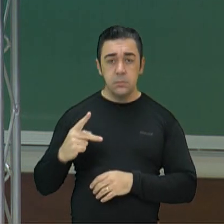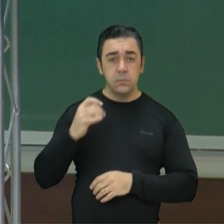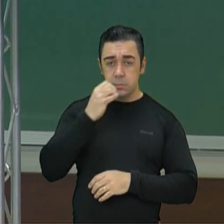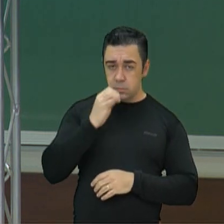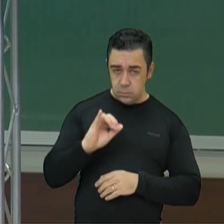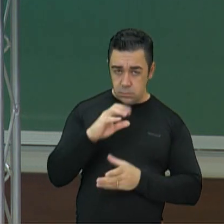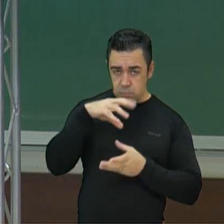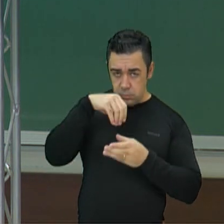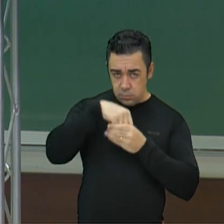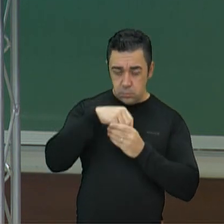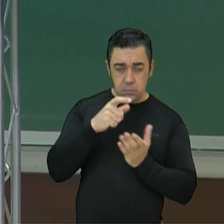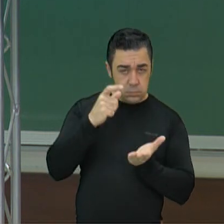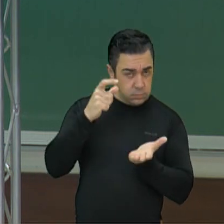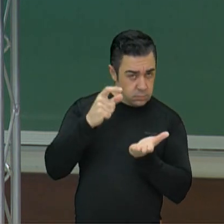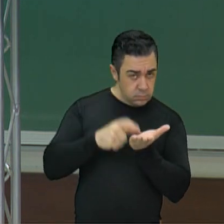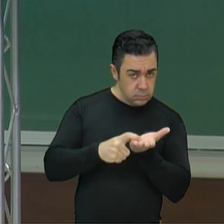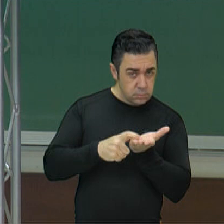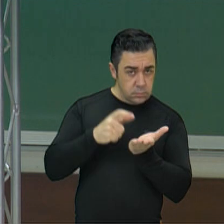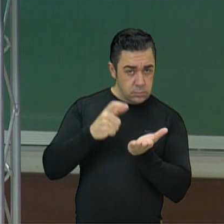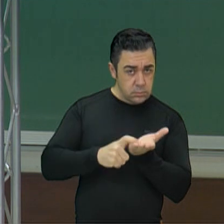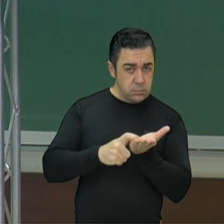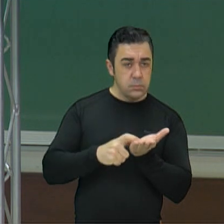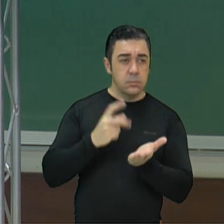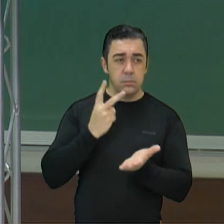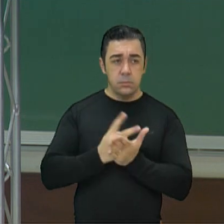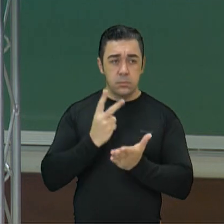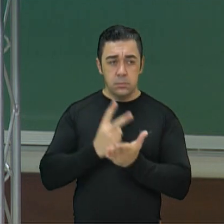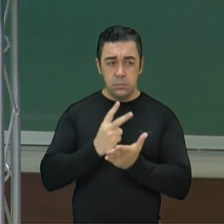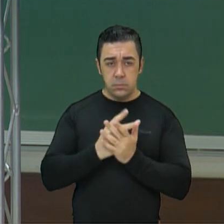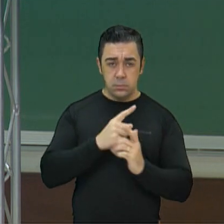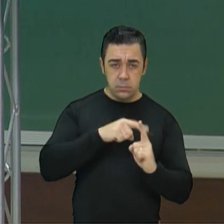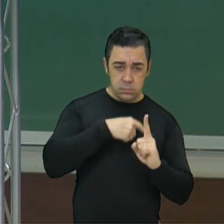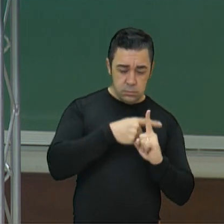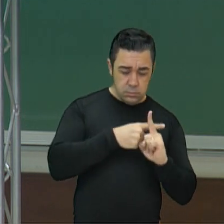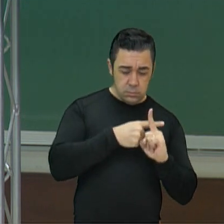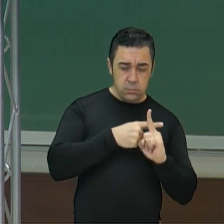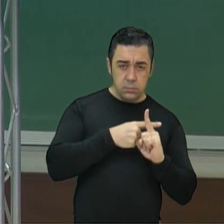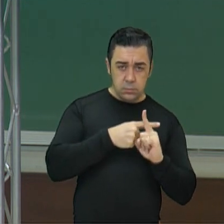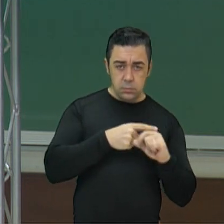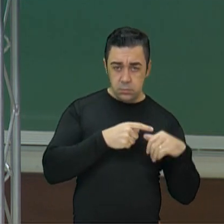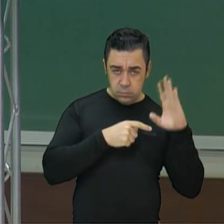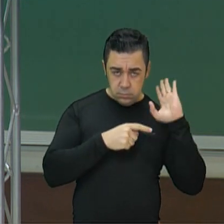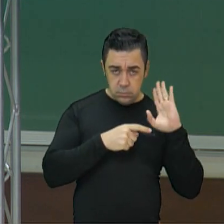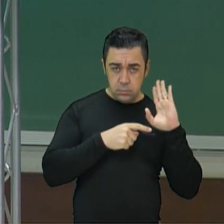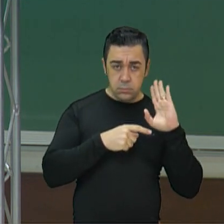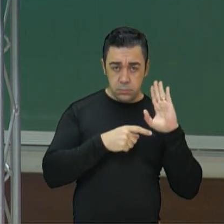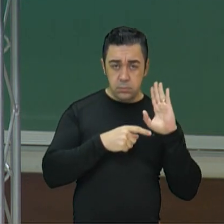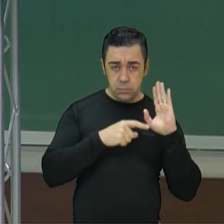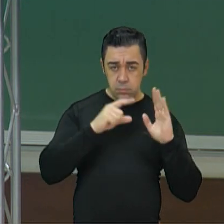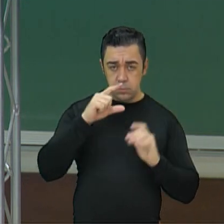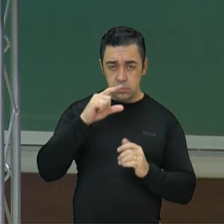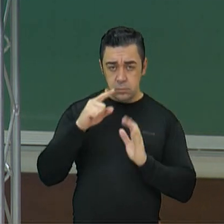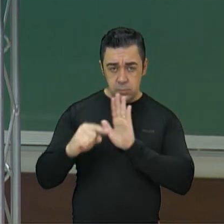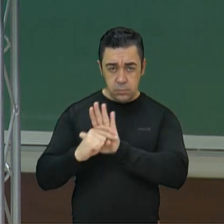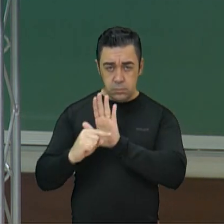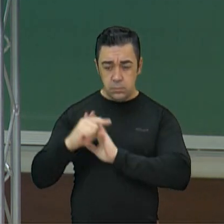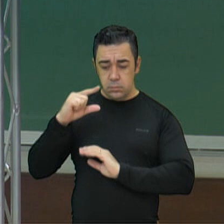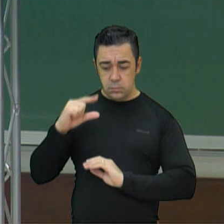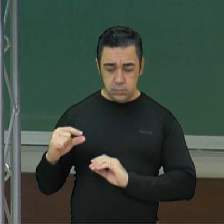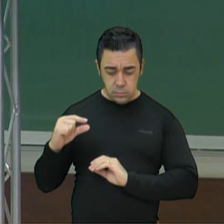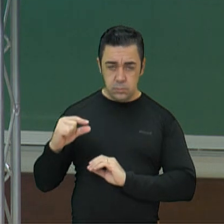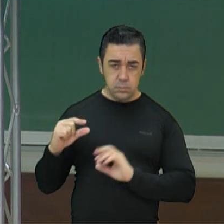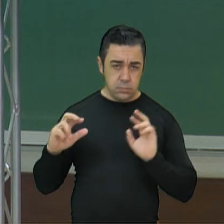elétrico. O maior potencial vai estar sempre aqui no positivo e o menor potencial sempre aqui no negativo, né?